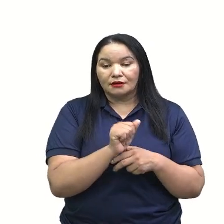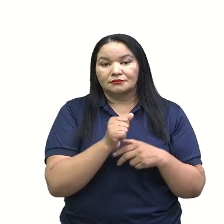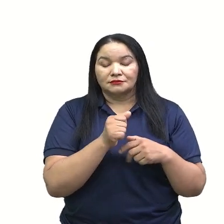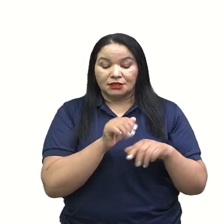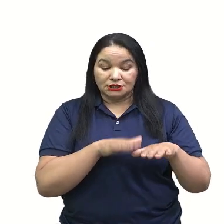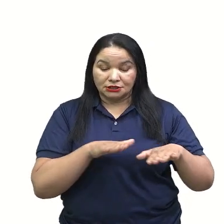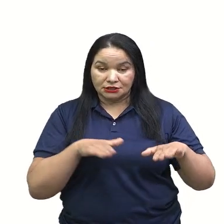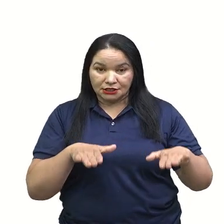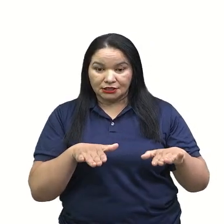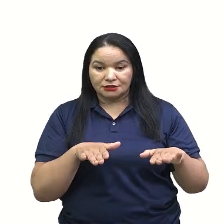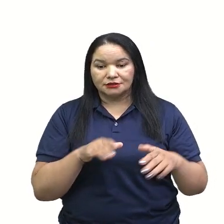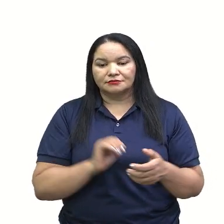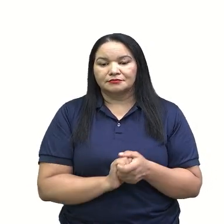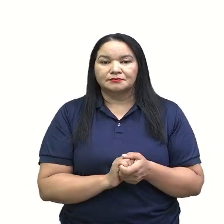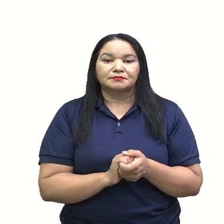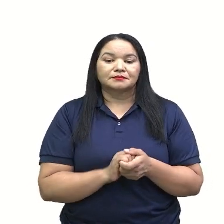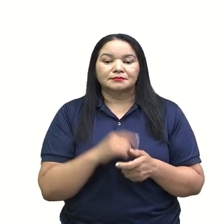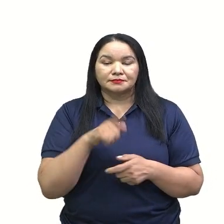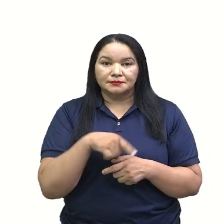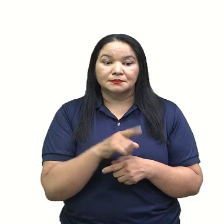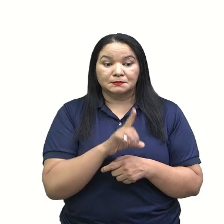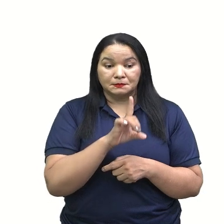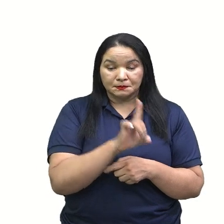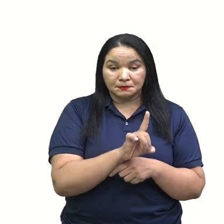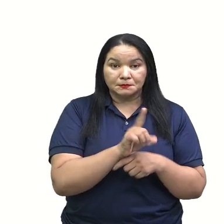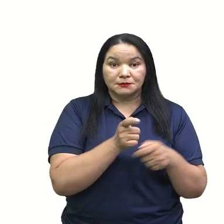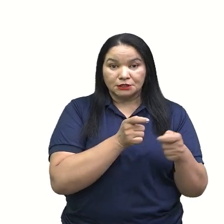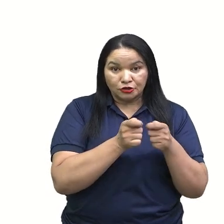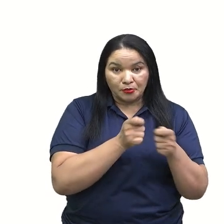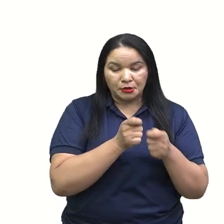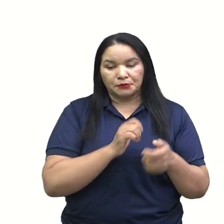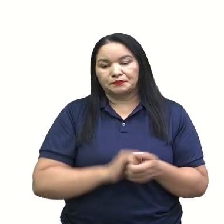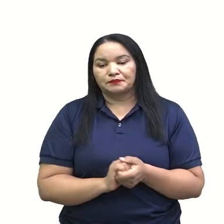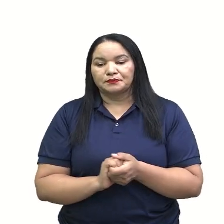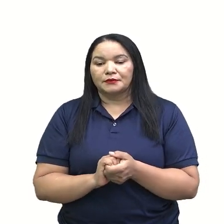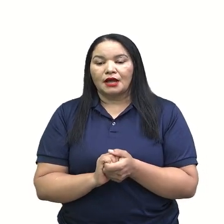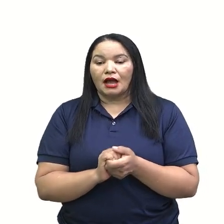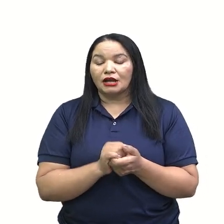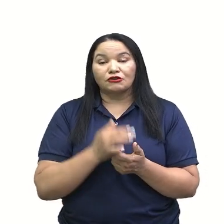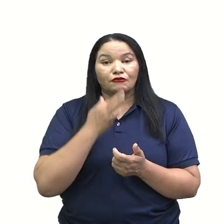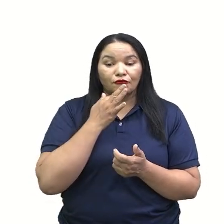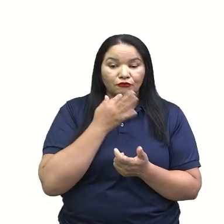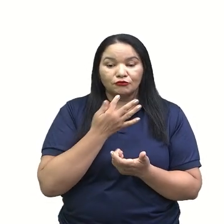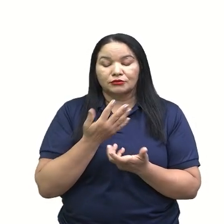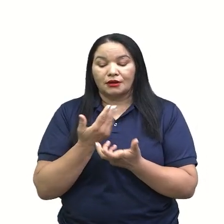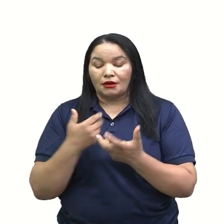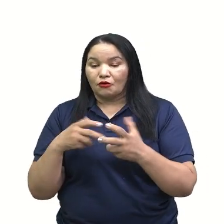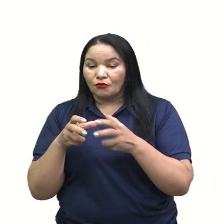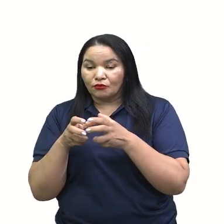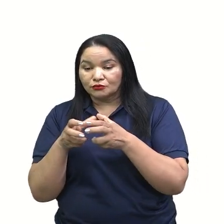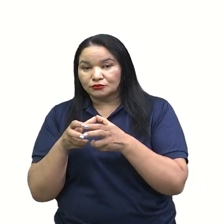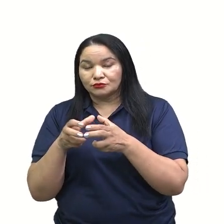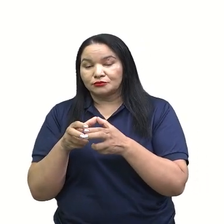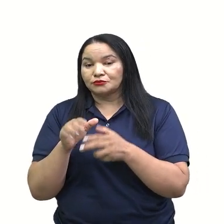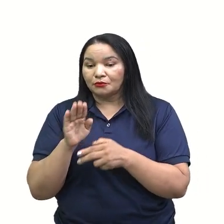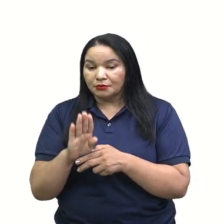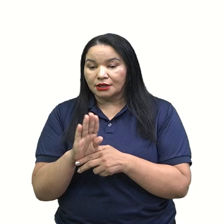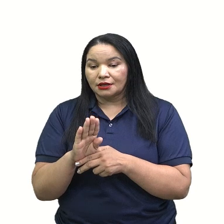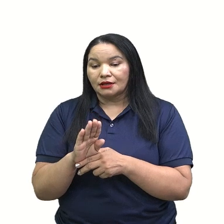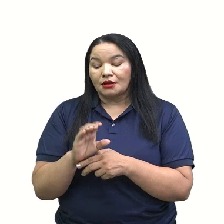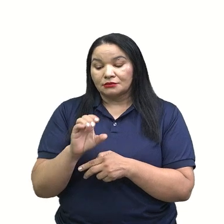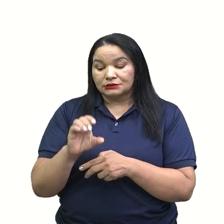pedra onde? Na árvore, onde há todas as frutas que pertencem ao conjunto B, que é o nosso